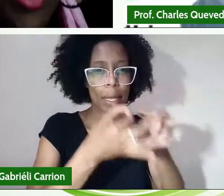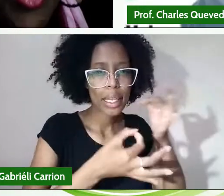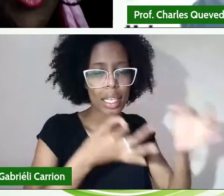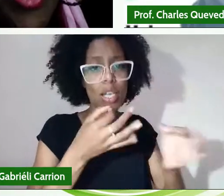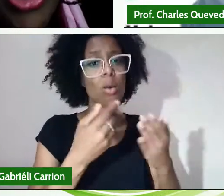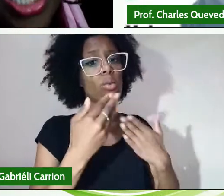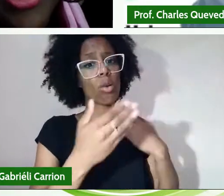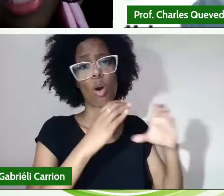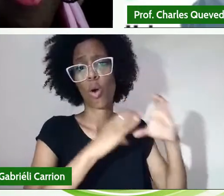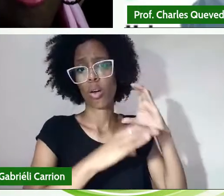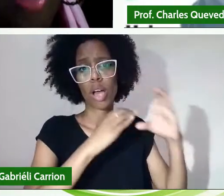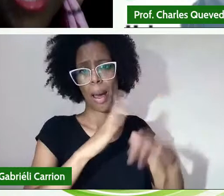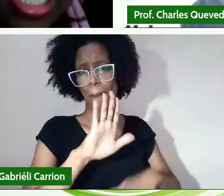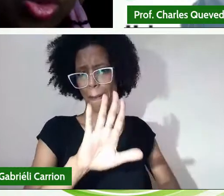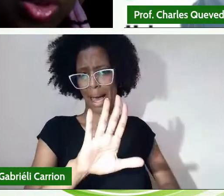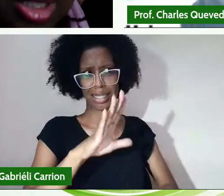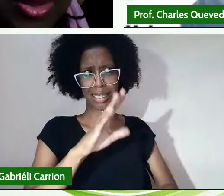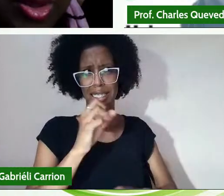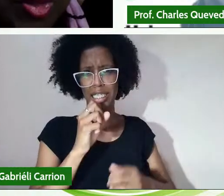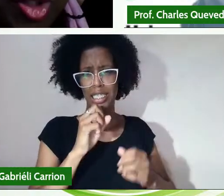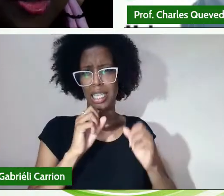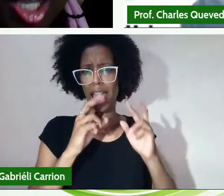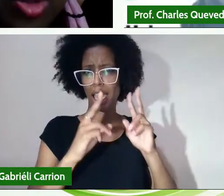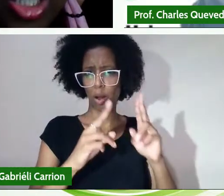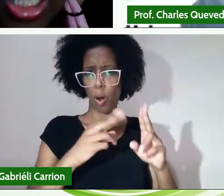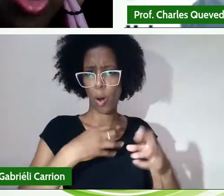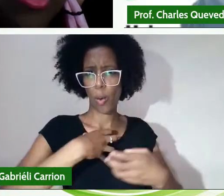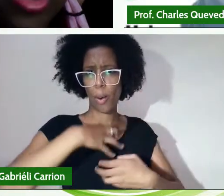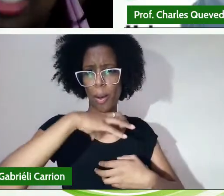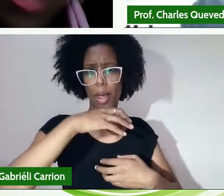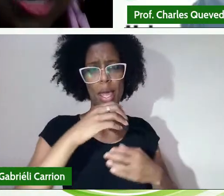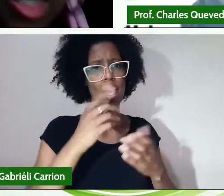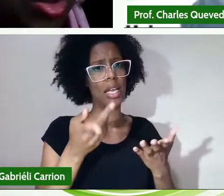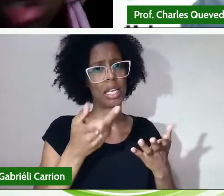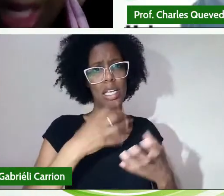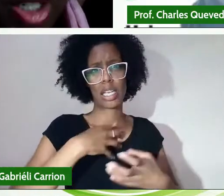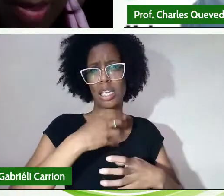se configurou em, ah, tá bom, vou apagar tudo que foi feito em relação a